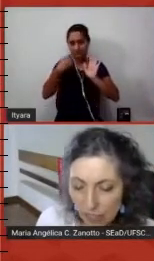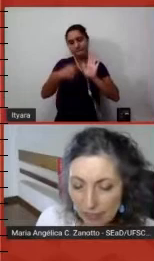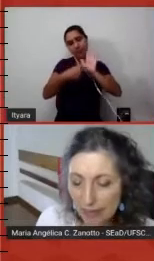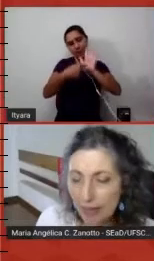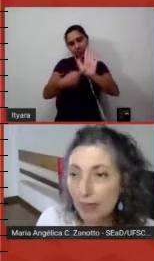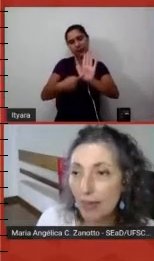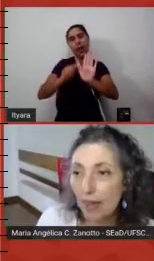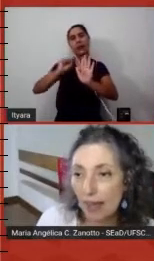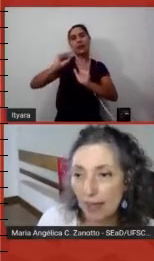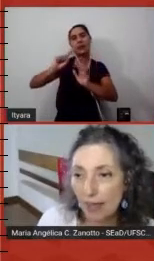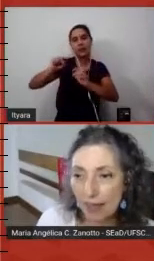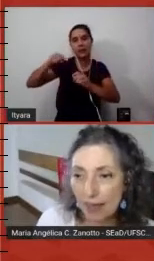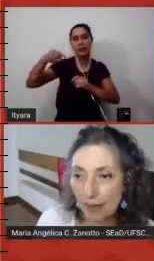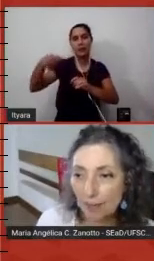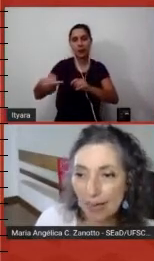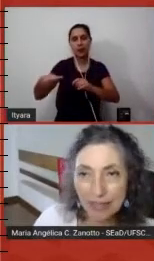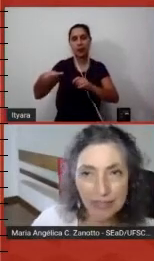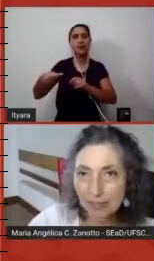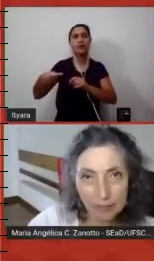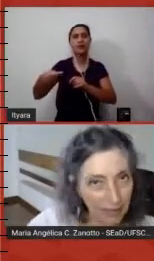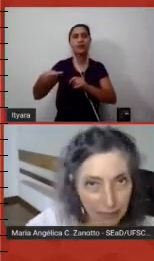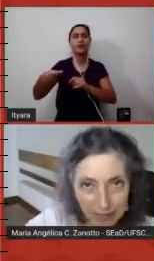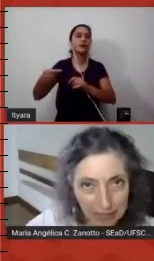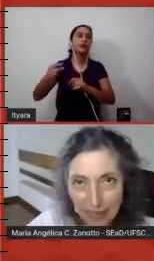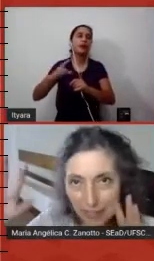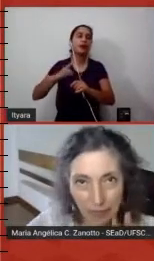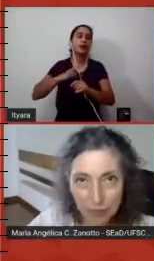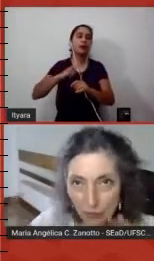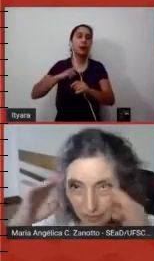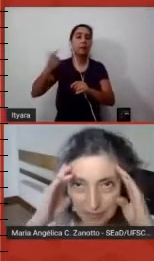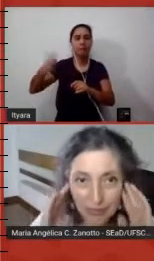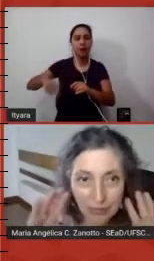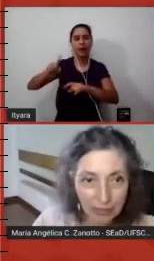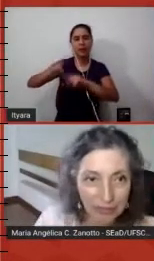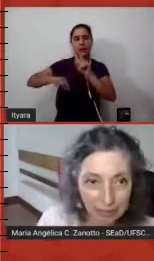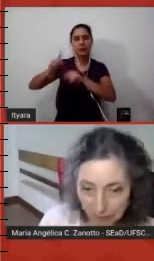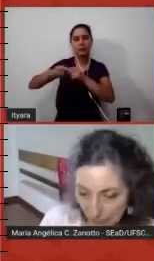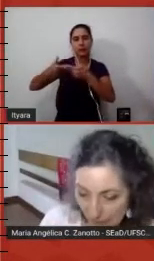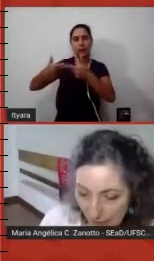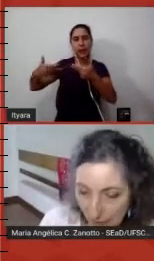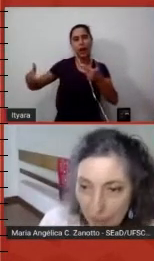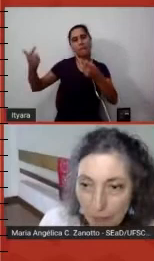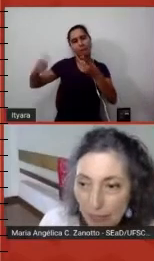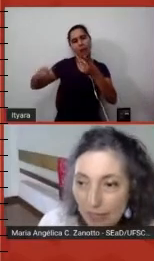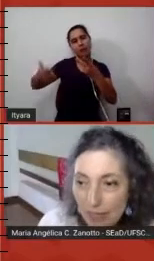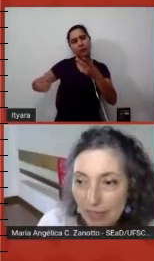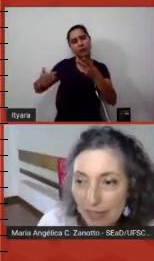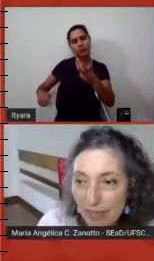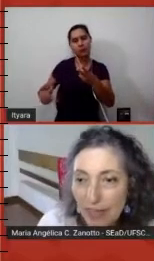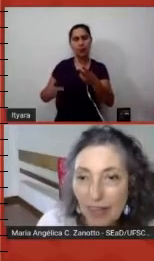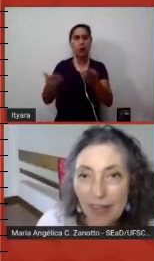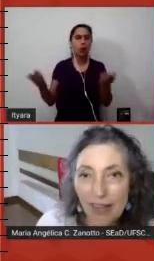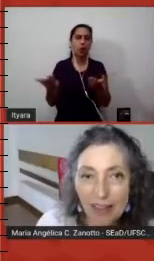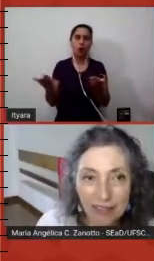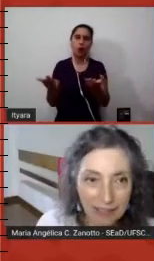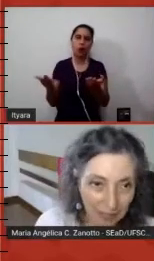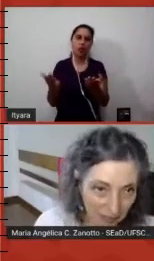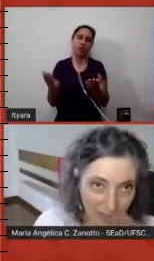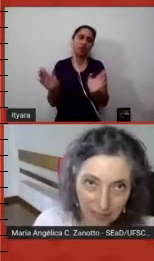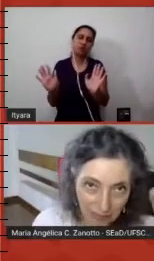a gente tem mais materiais, mais coisas, então eu encerro aqui por aqui